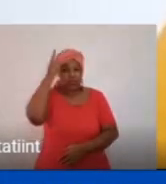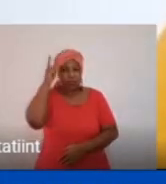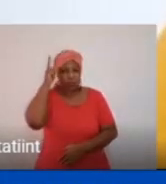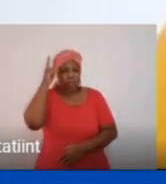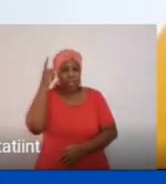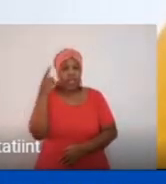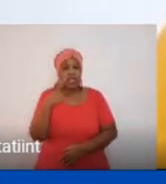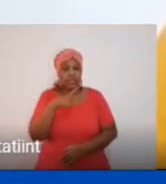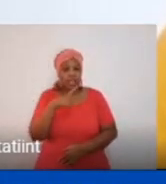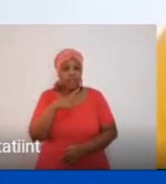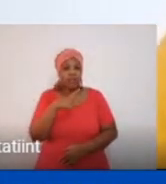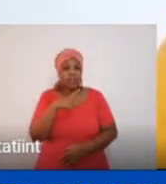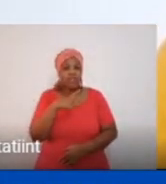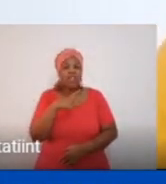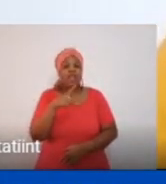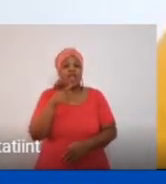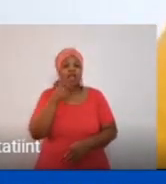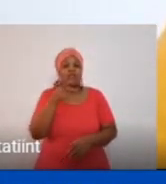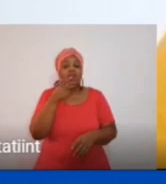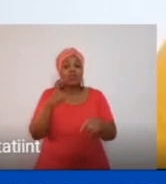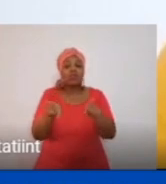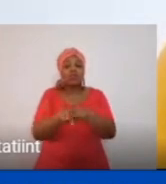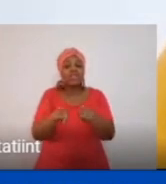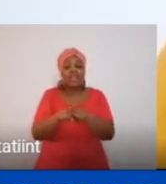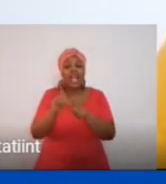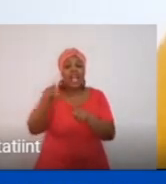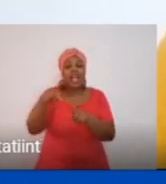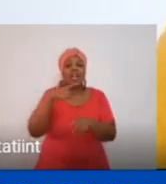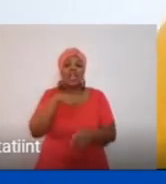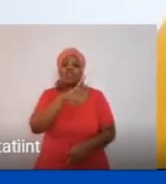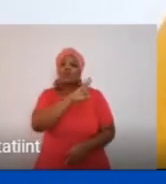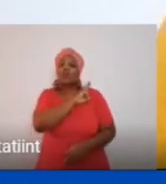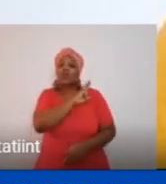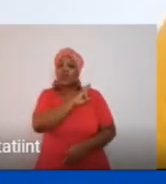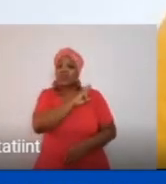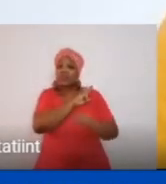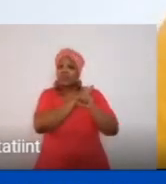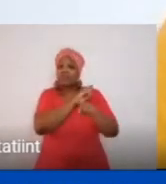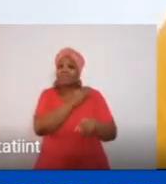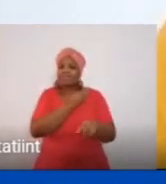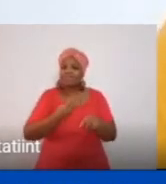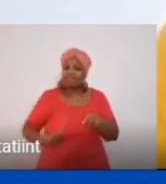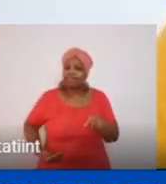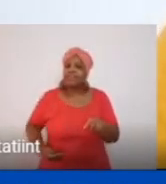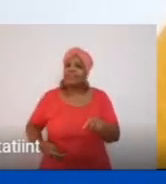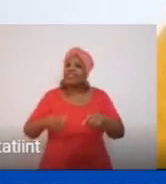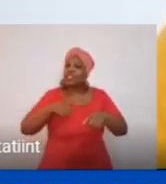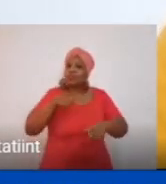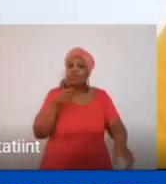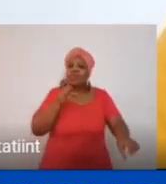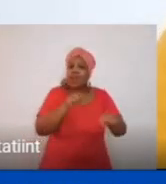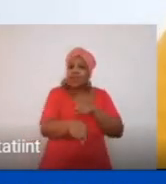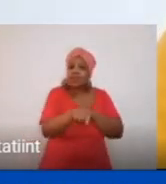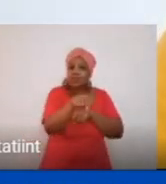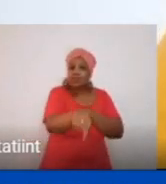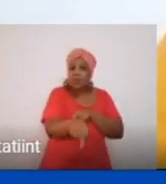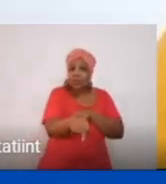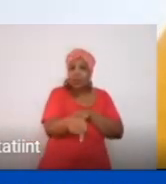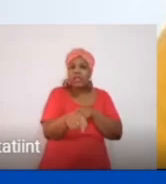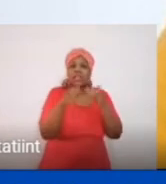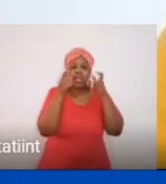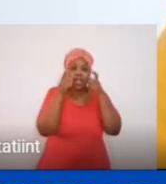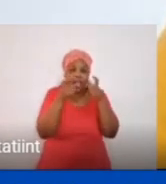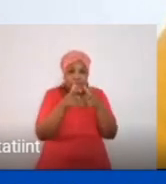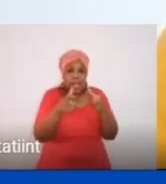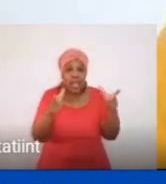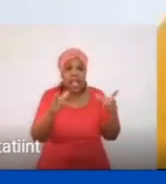da responsabilização do Estado, permite o segundo passo, que é um processo de ampla atenção às